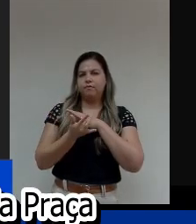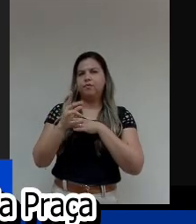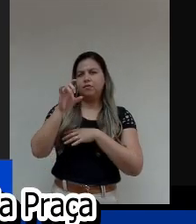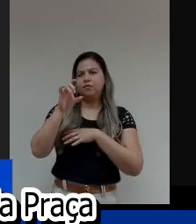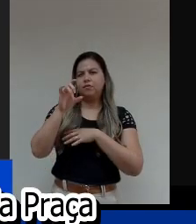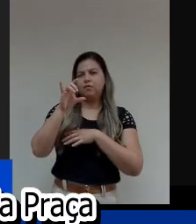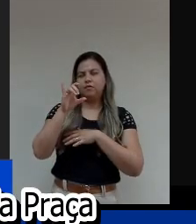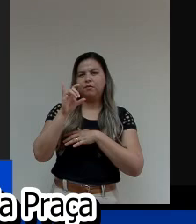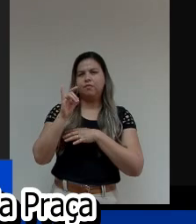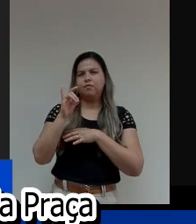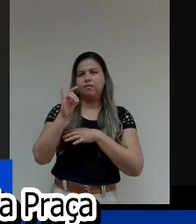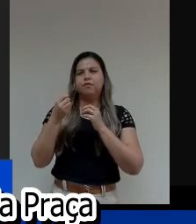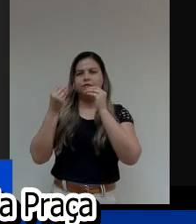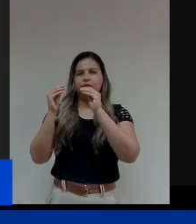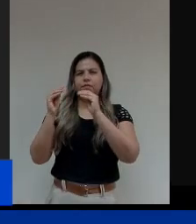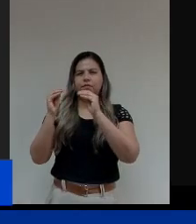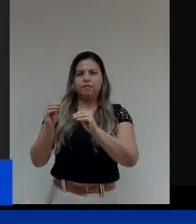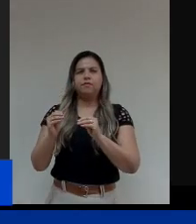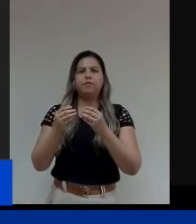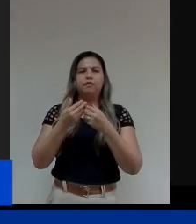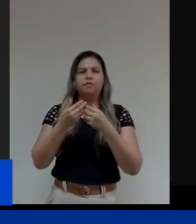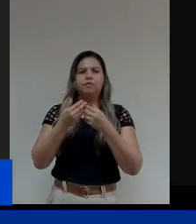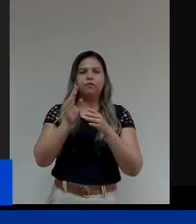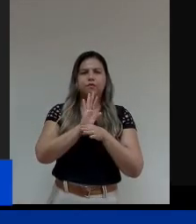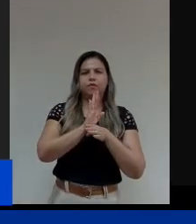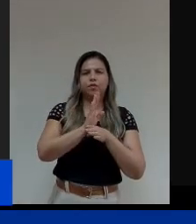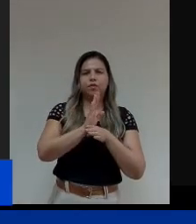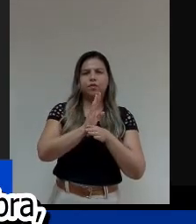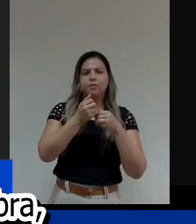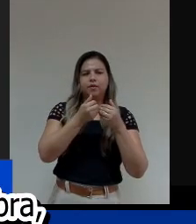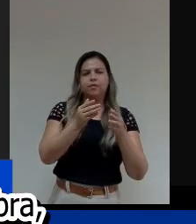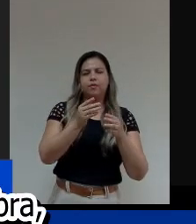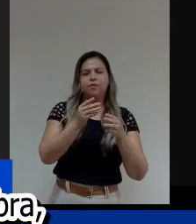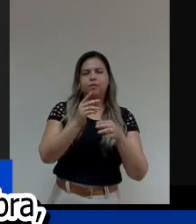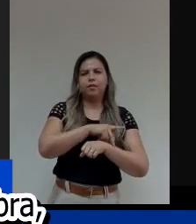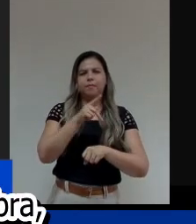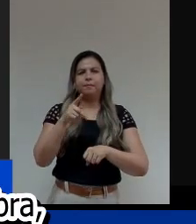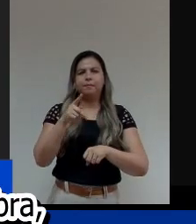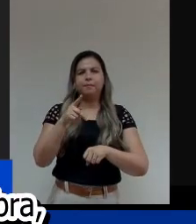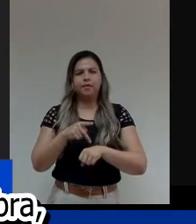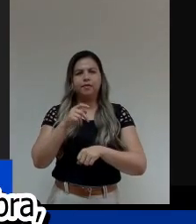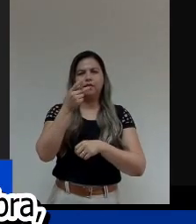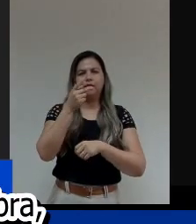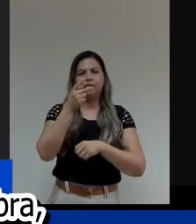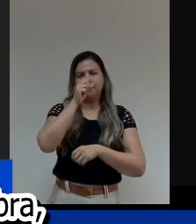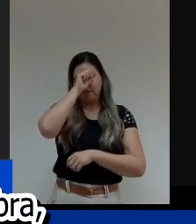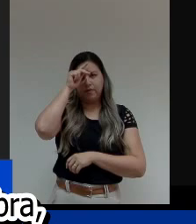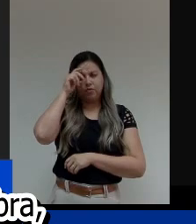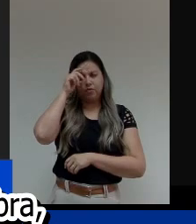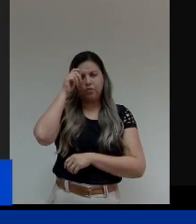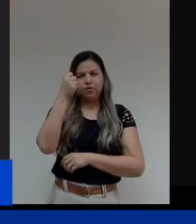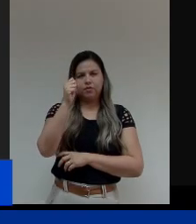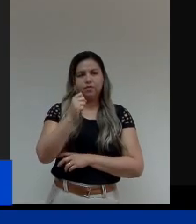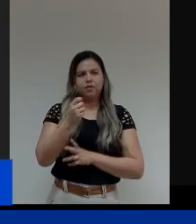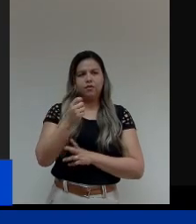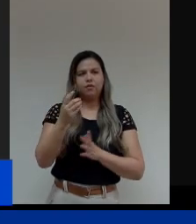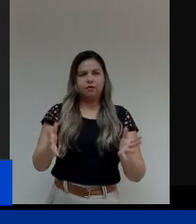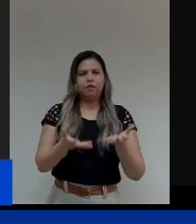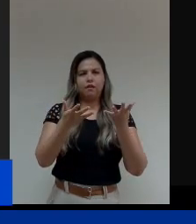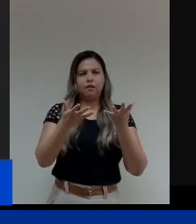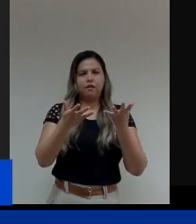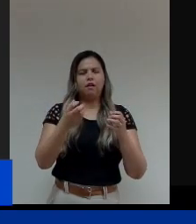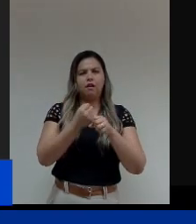vídeo promovendo a reabertura da Praça Cívica de Santana. O vídeo apresentava frases que exaltam a obra,